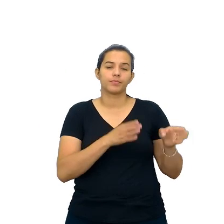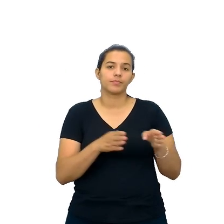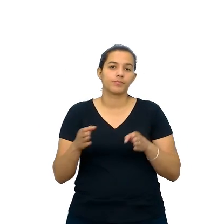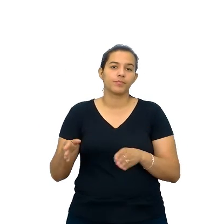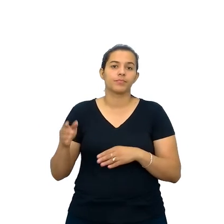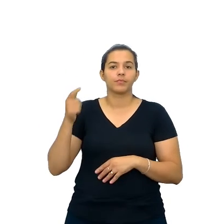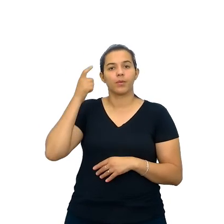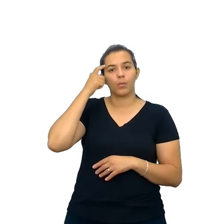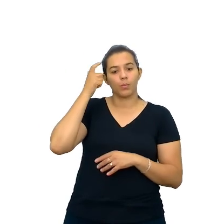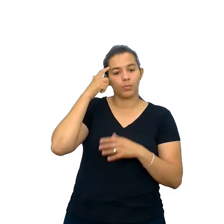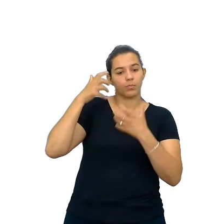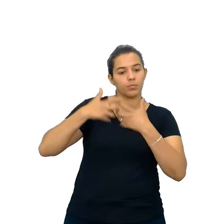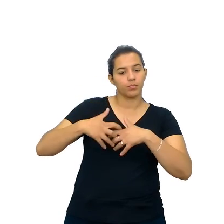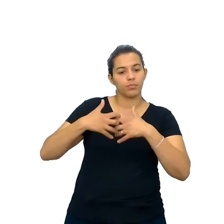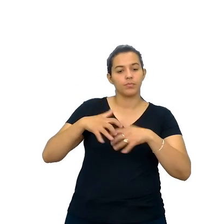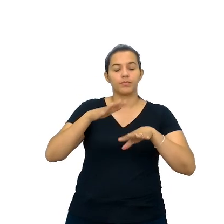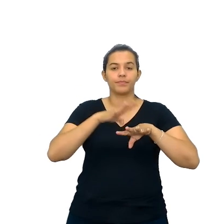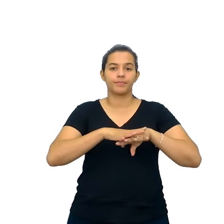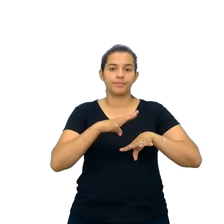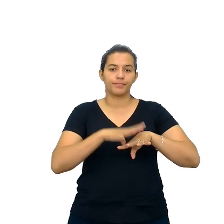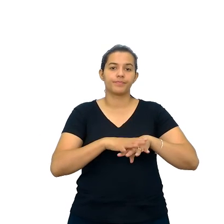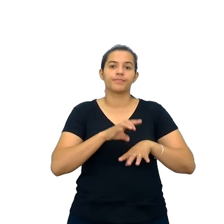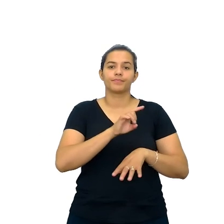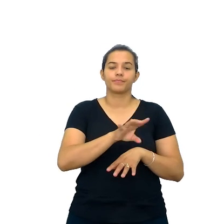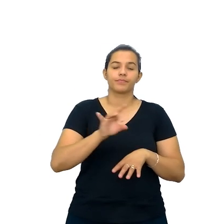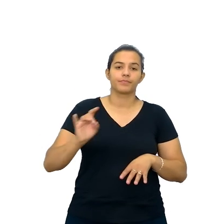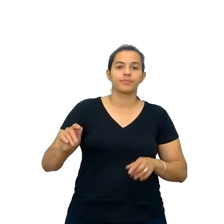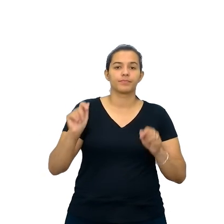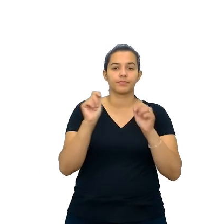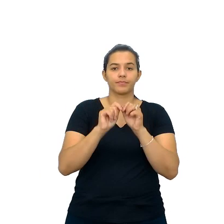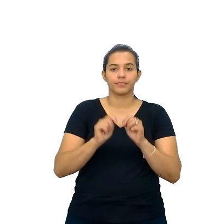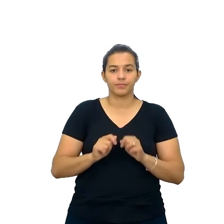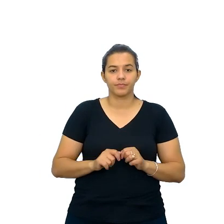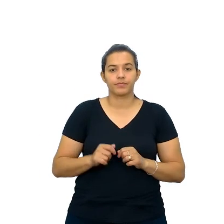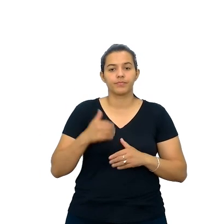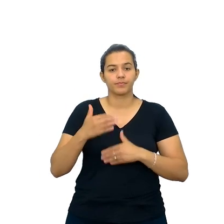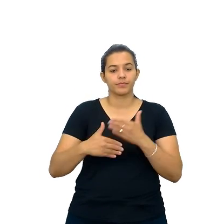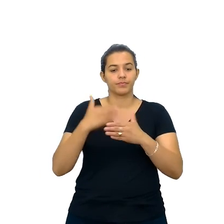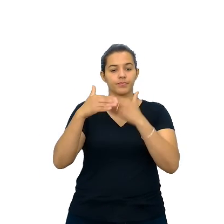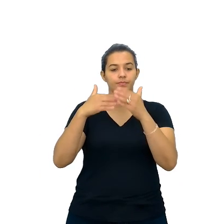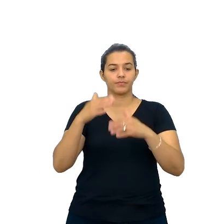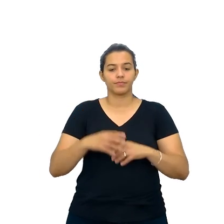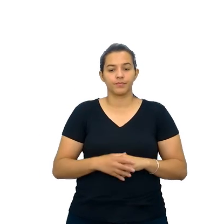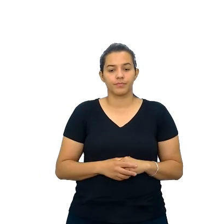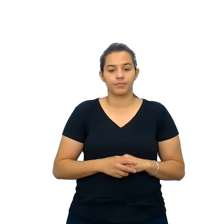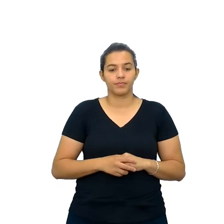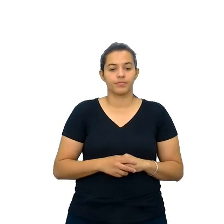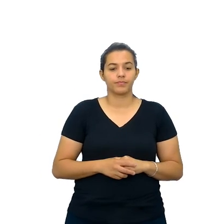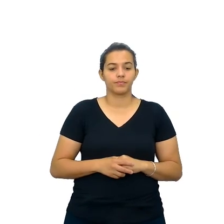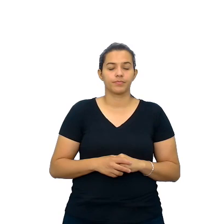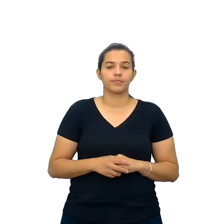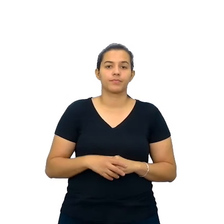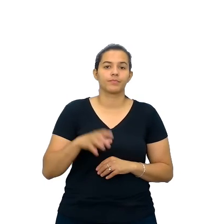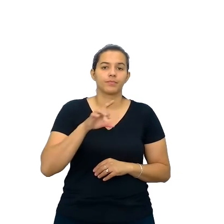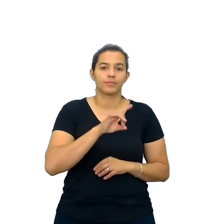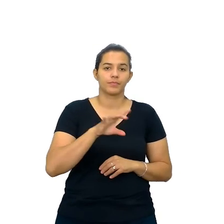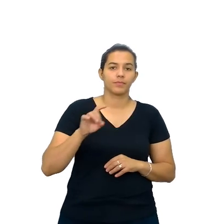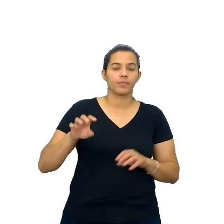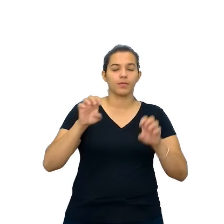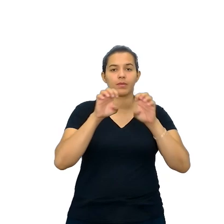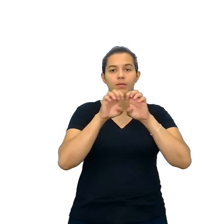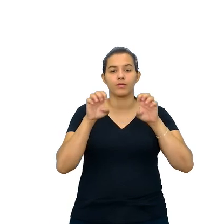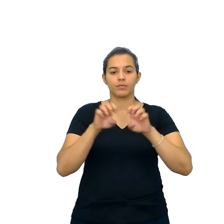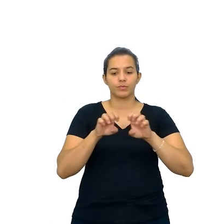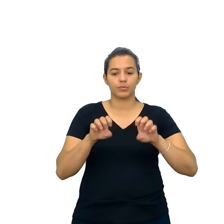raciocínio lógico matemático e as funções executivas para o desenvolvimento das estruturas,